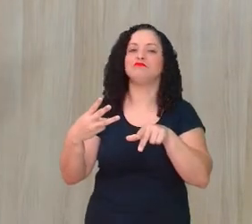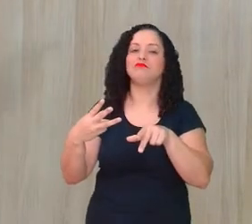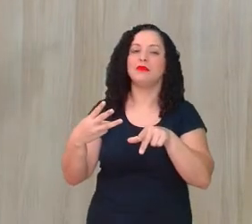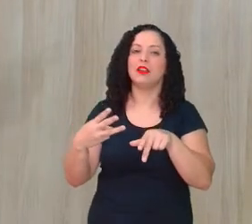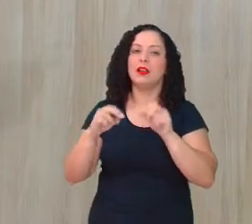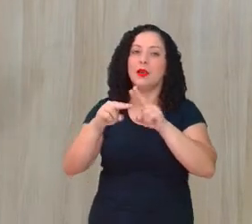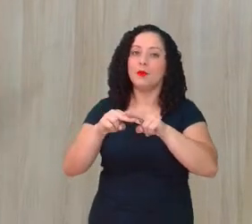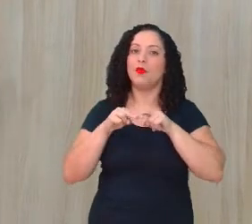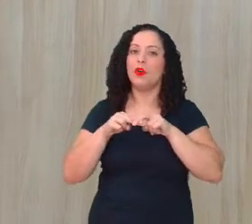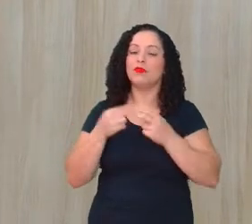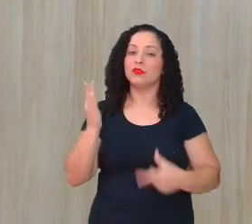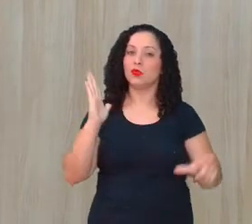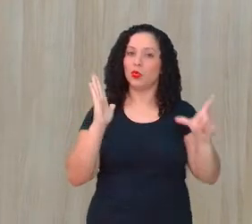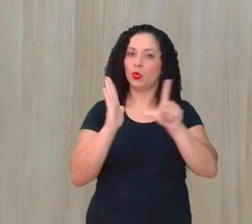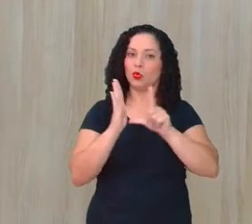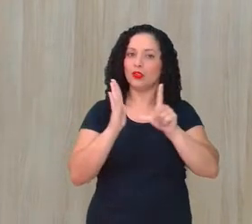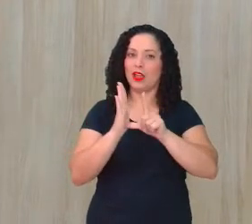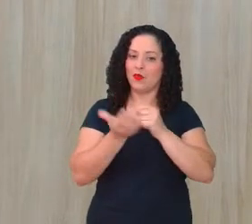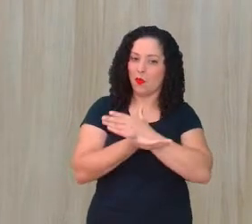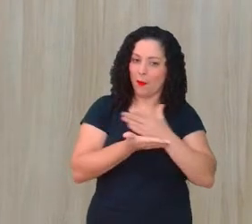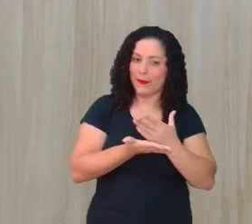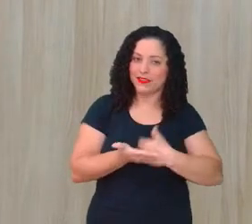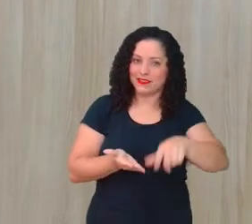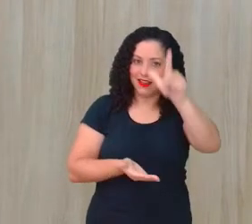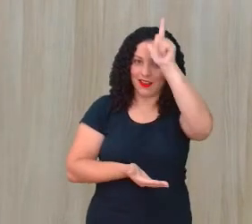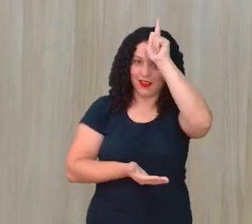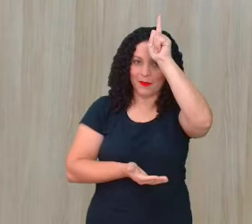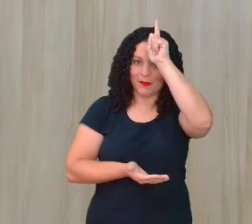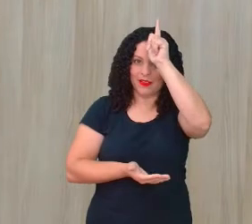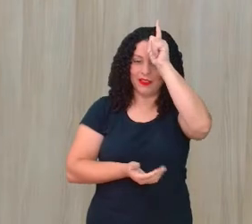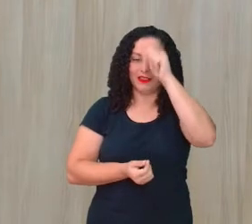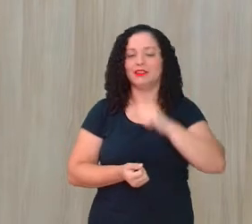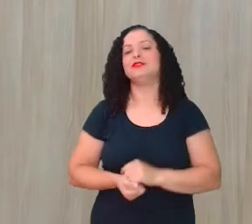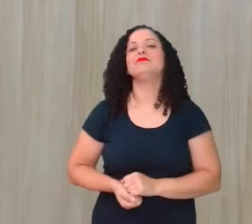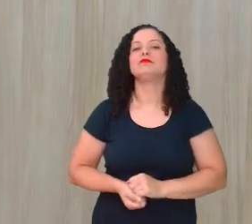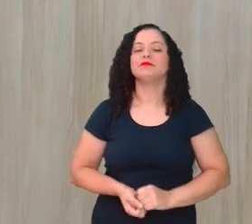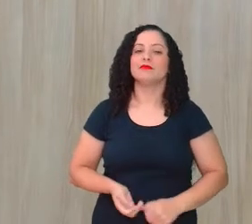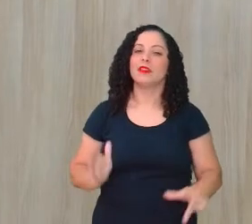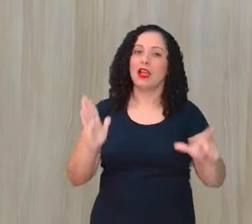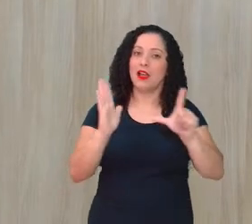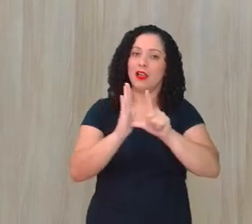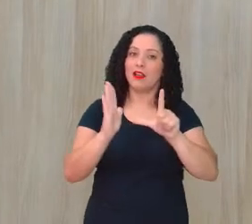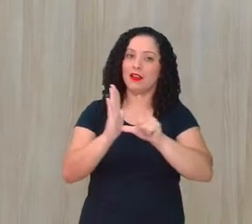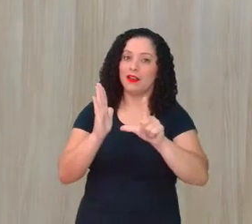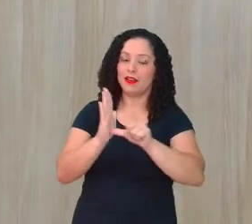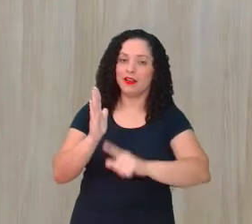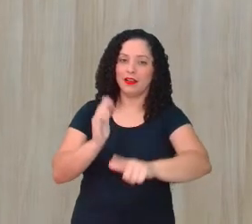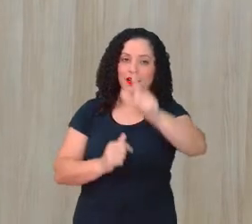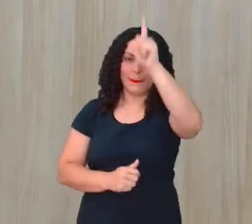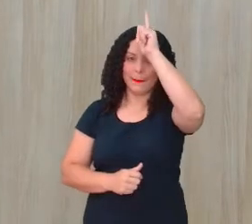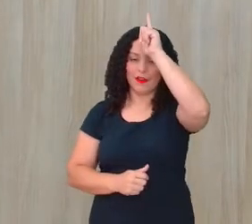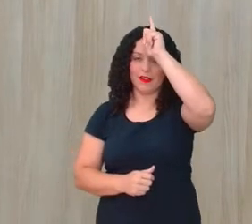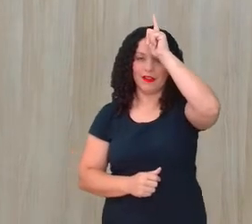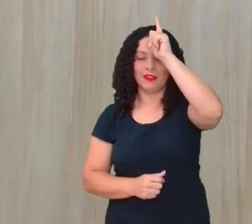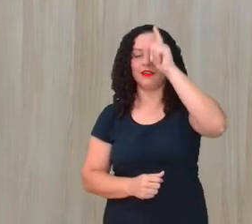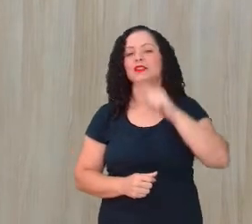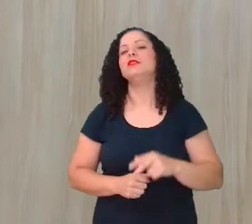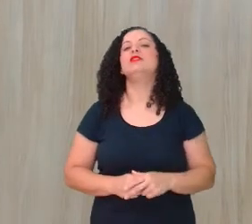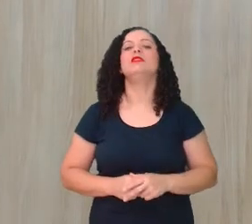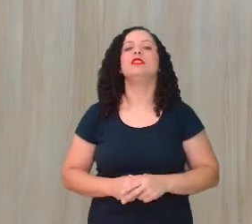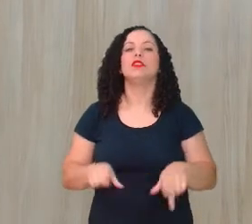da reforma de Lutero. Na Alemanha, a igreja luterana, né, e os anabatistas, e